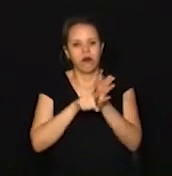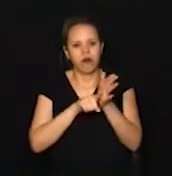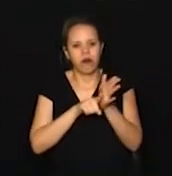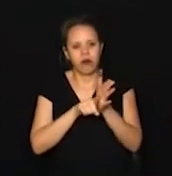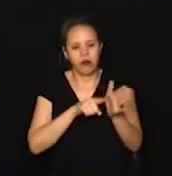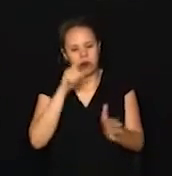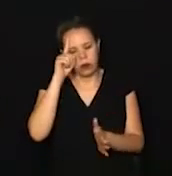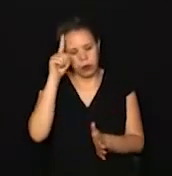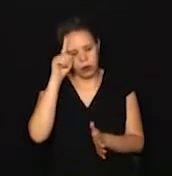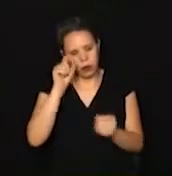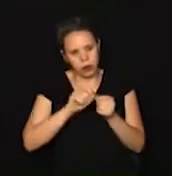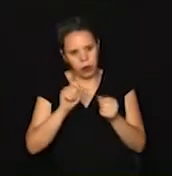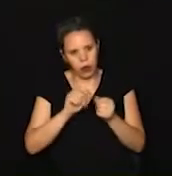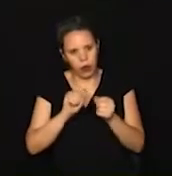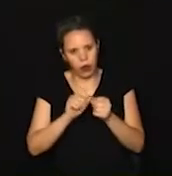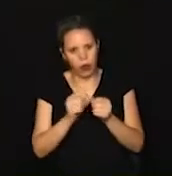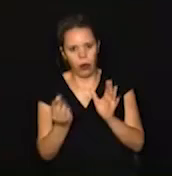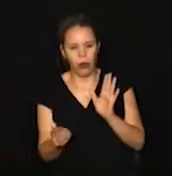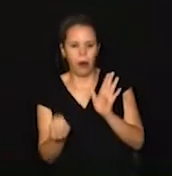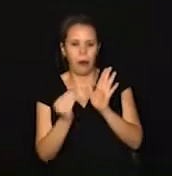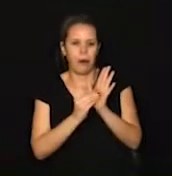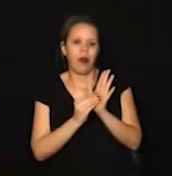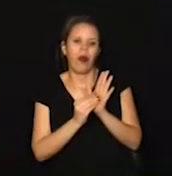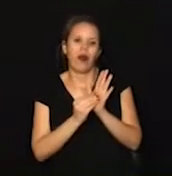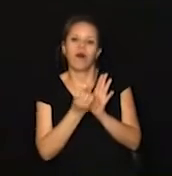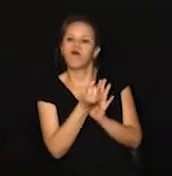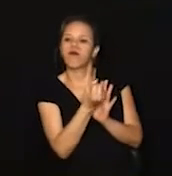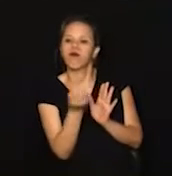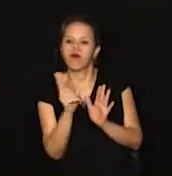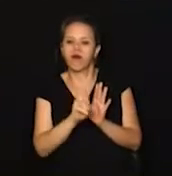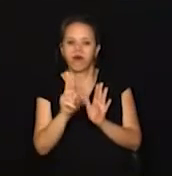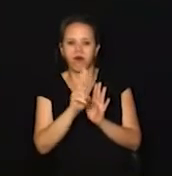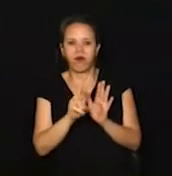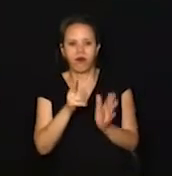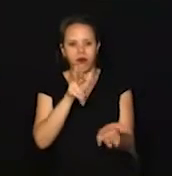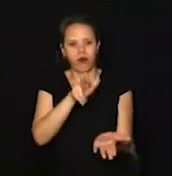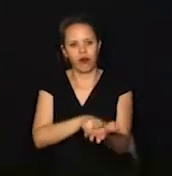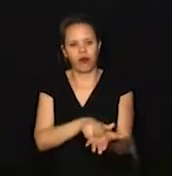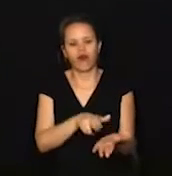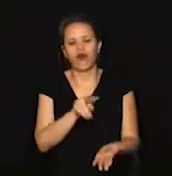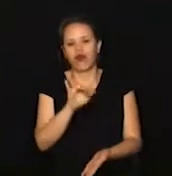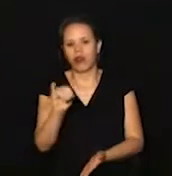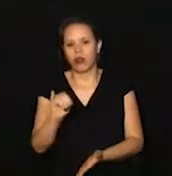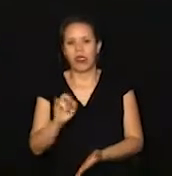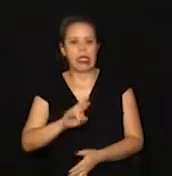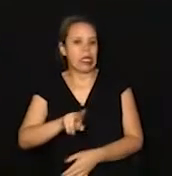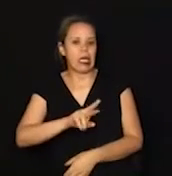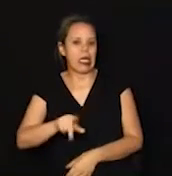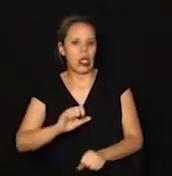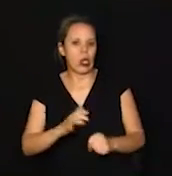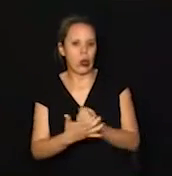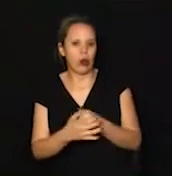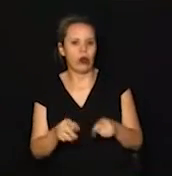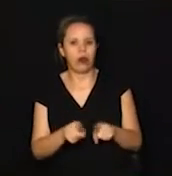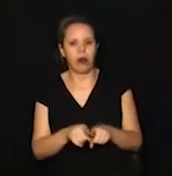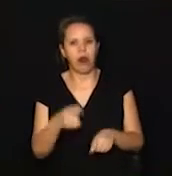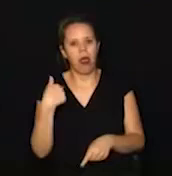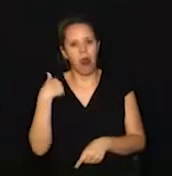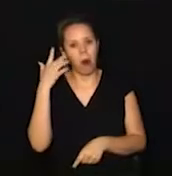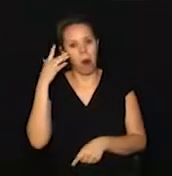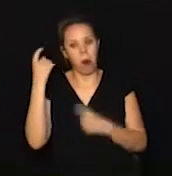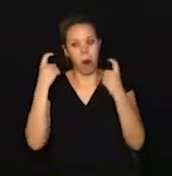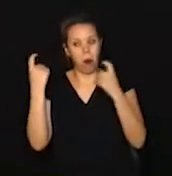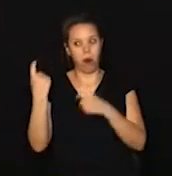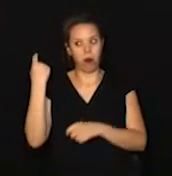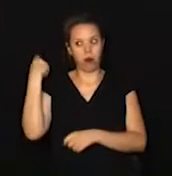que a gente tem feito, a gente tem colocado essa curva de ocupação dos leitos de UTI não Covid. Isso, eu confesso ao senhor que me